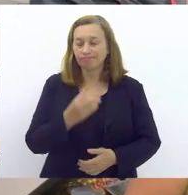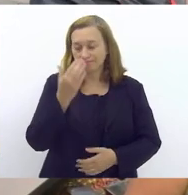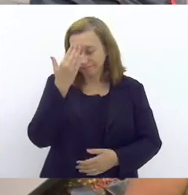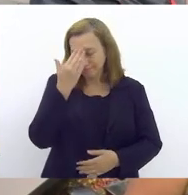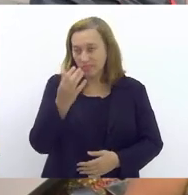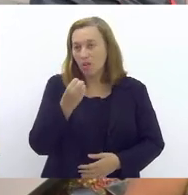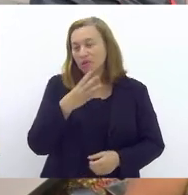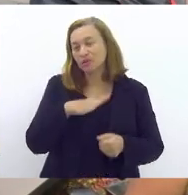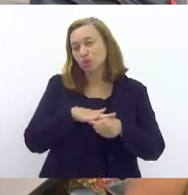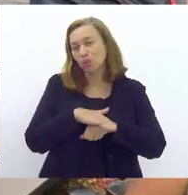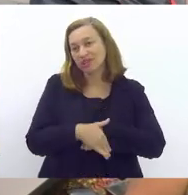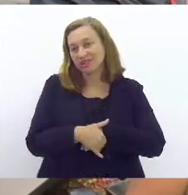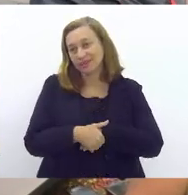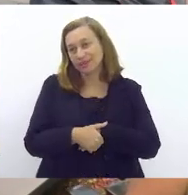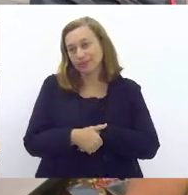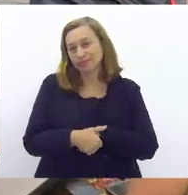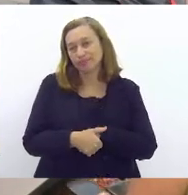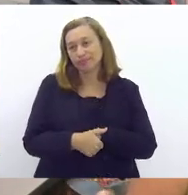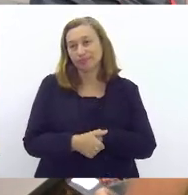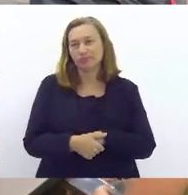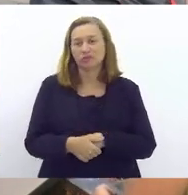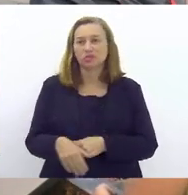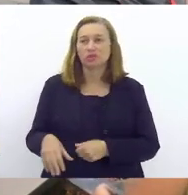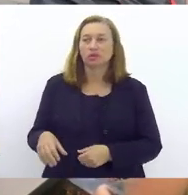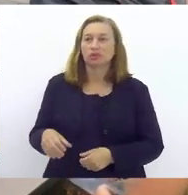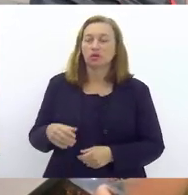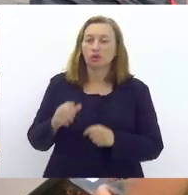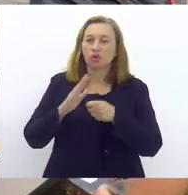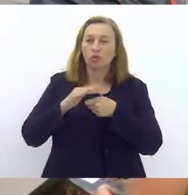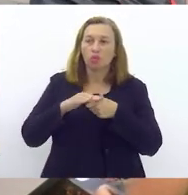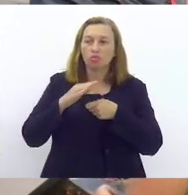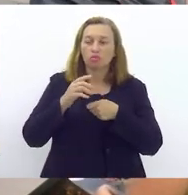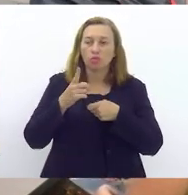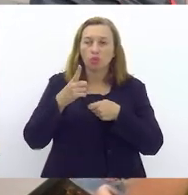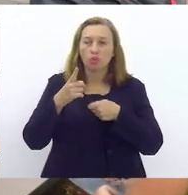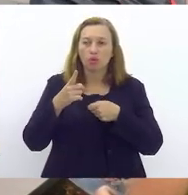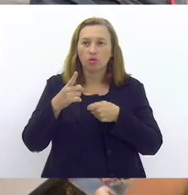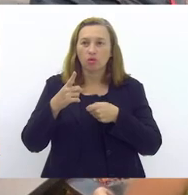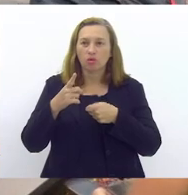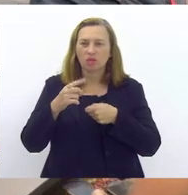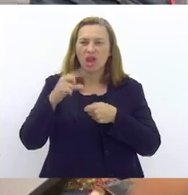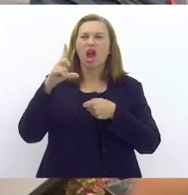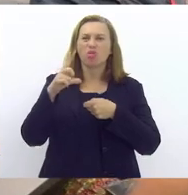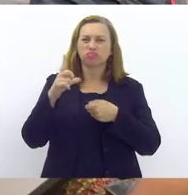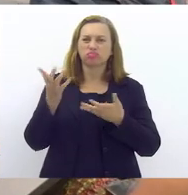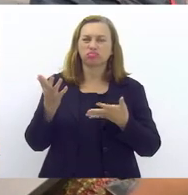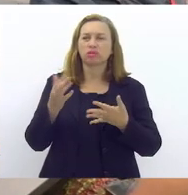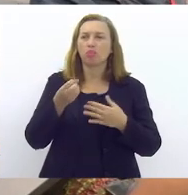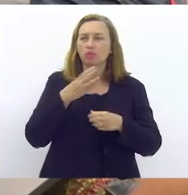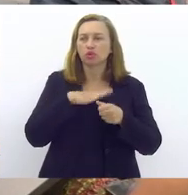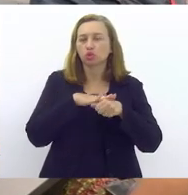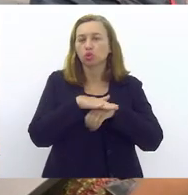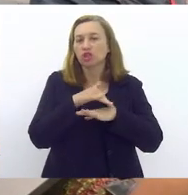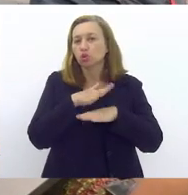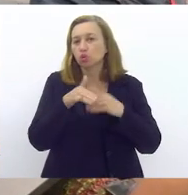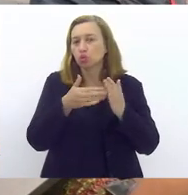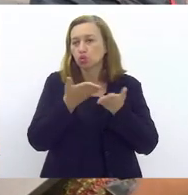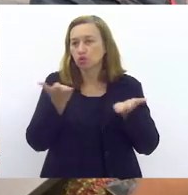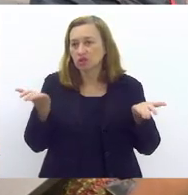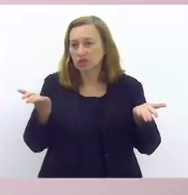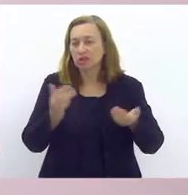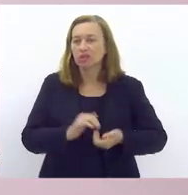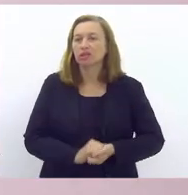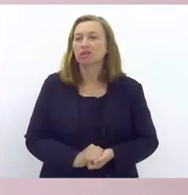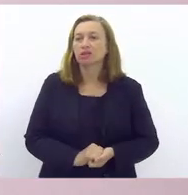Boa noite. Está bem alto esse microfone, né? Está ótimo. Afastar um pouco. Boa noite a todas, todos e